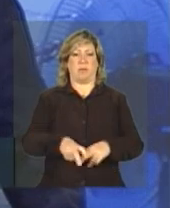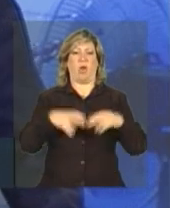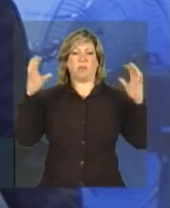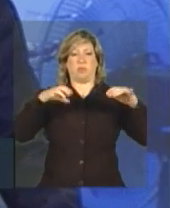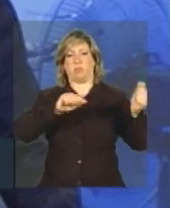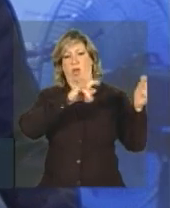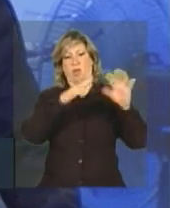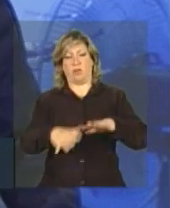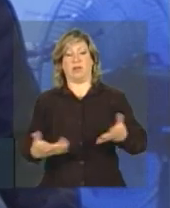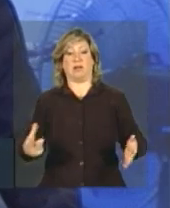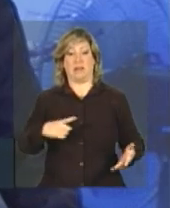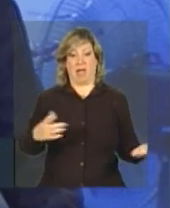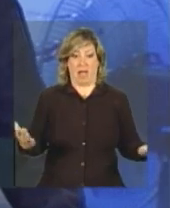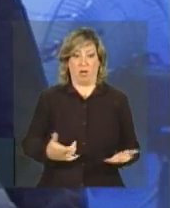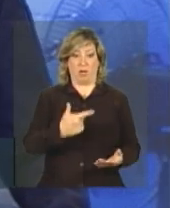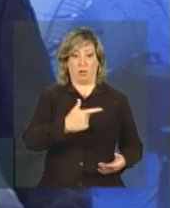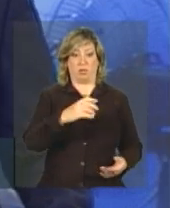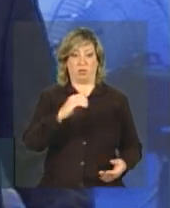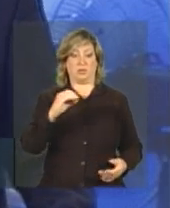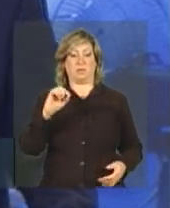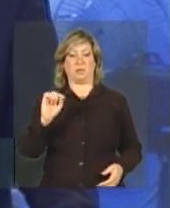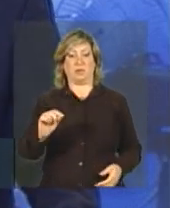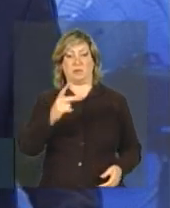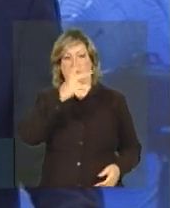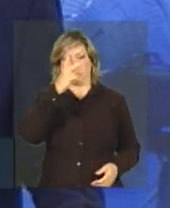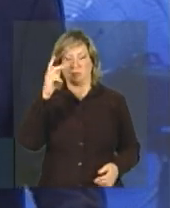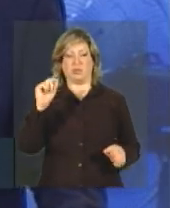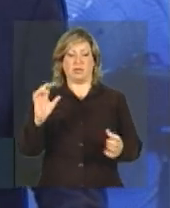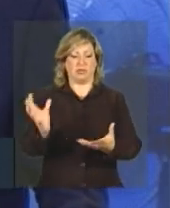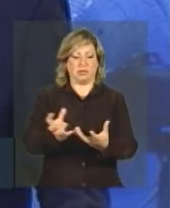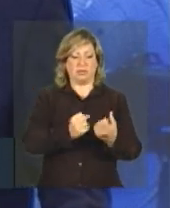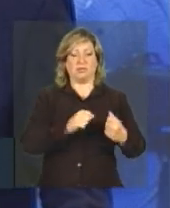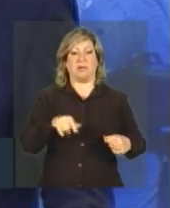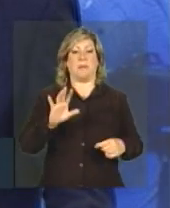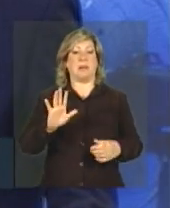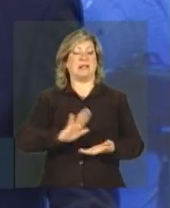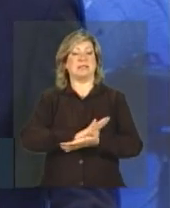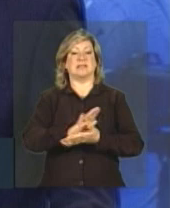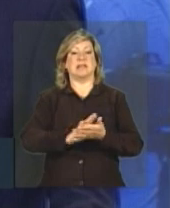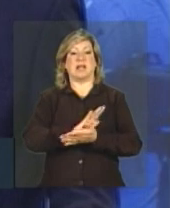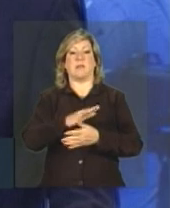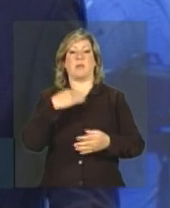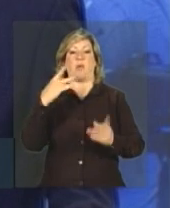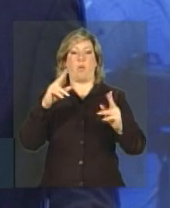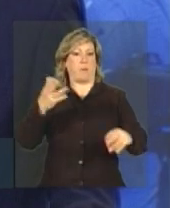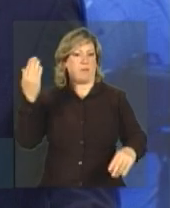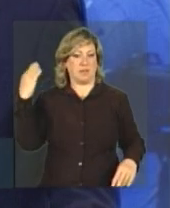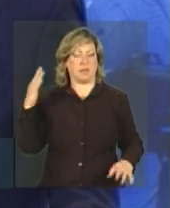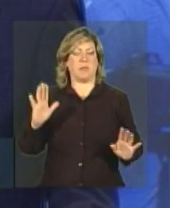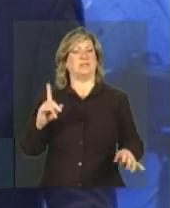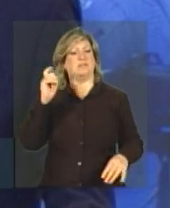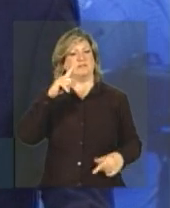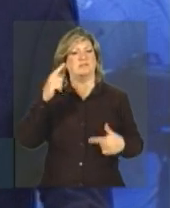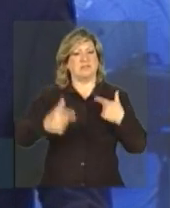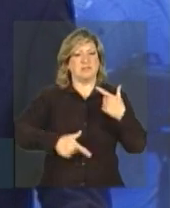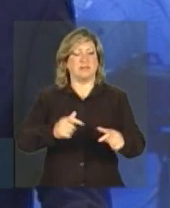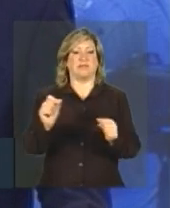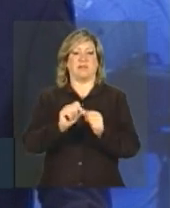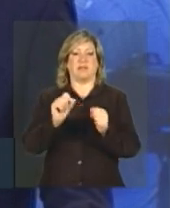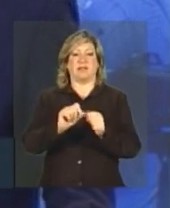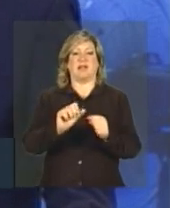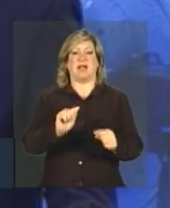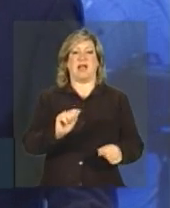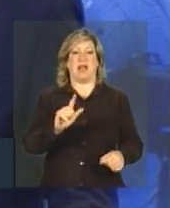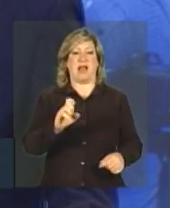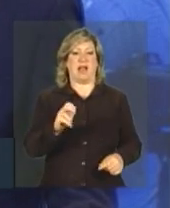pessoas sem a mesma tragédia do passado. Mas é um imenso desafio construir um sistema de alerta que nós estamos